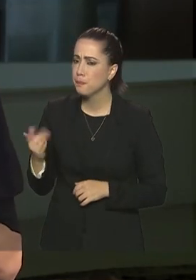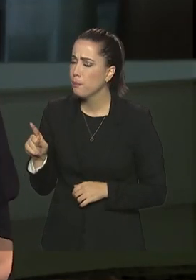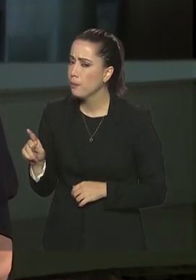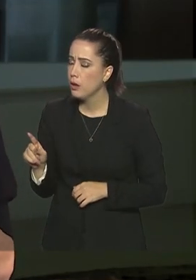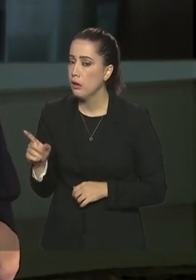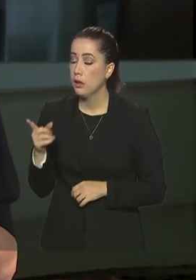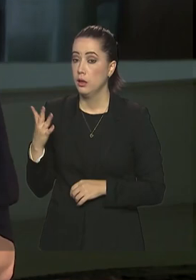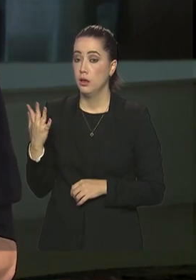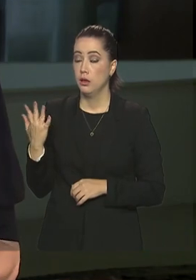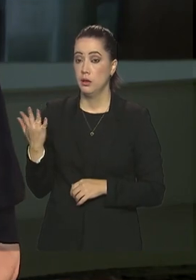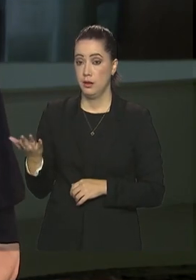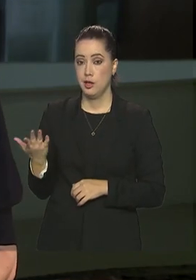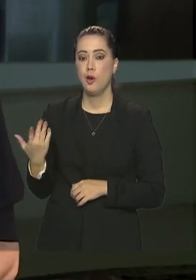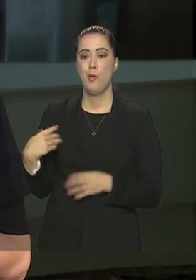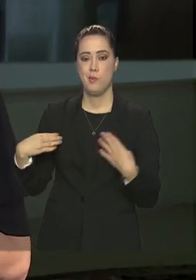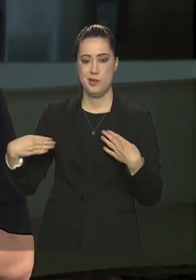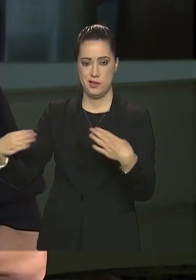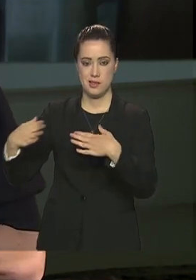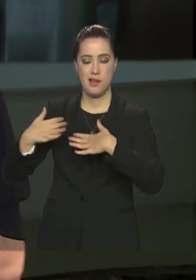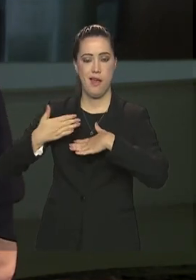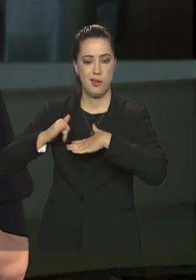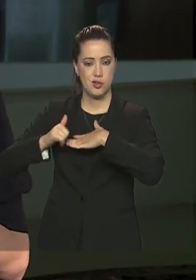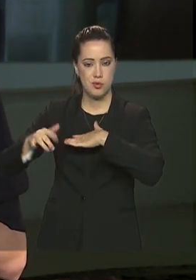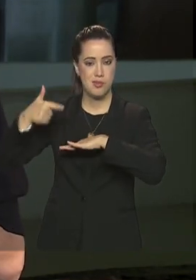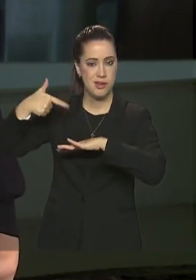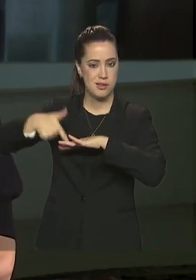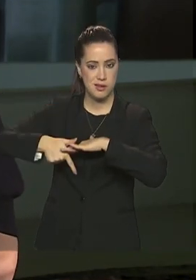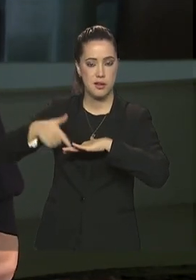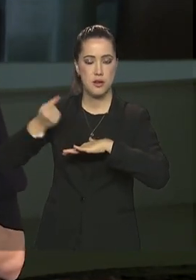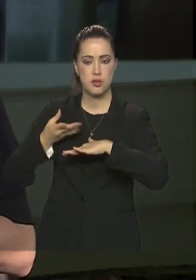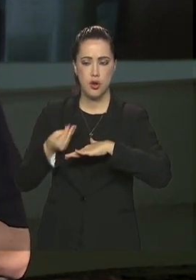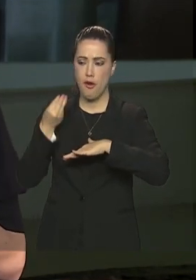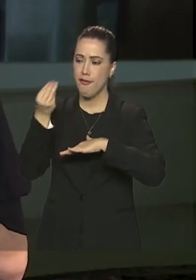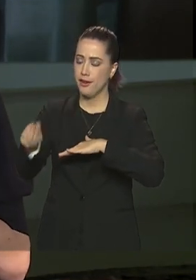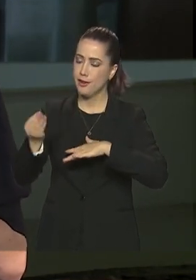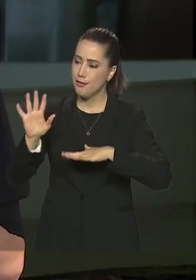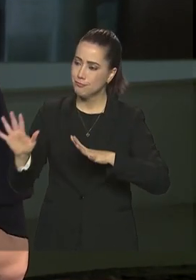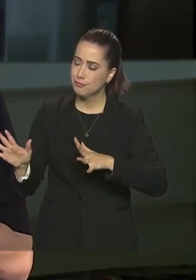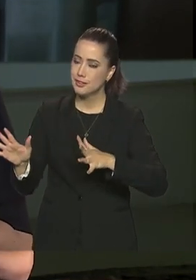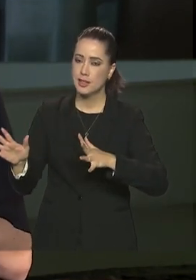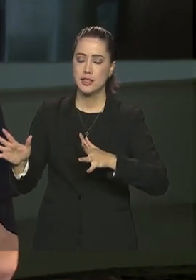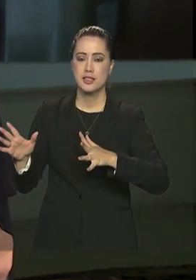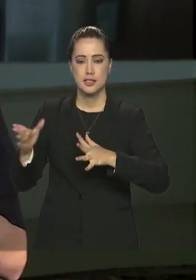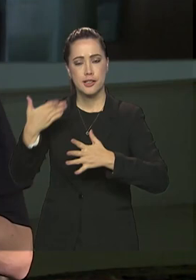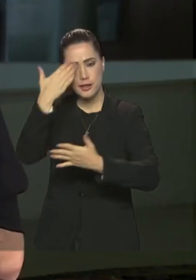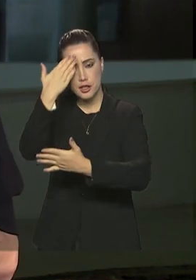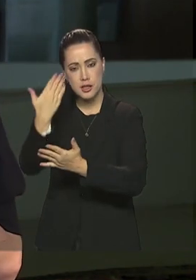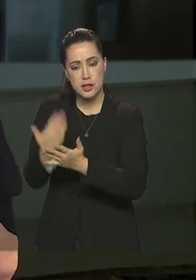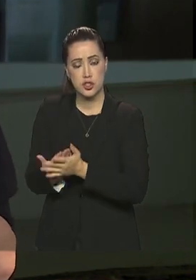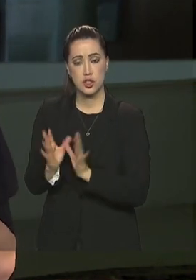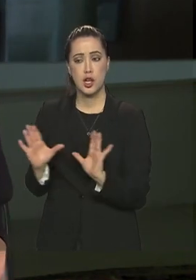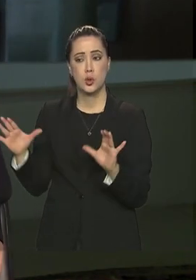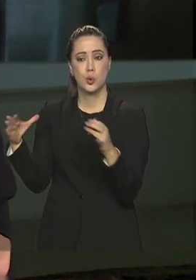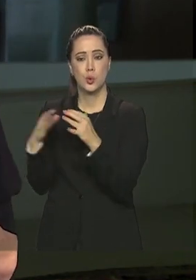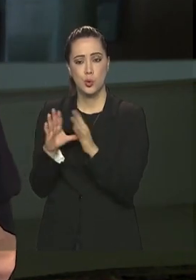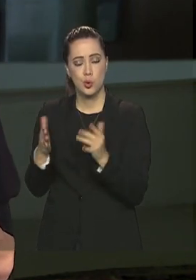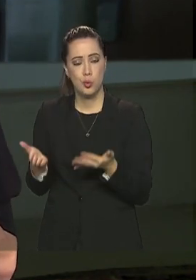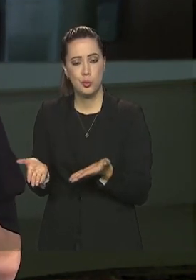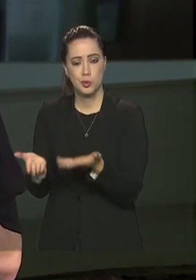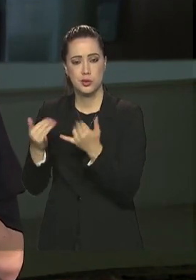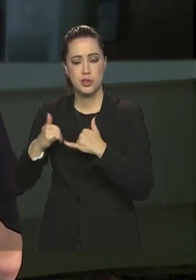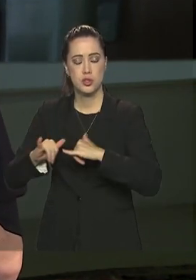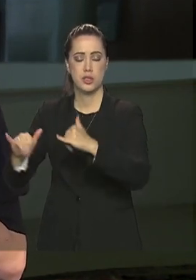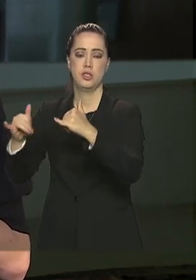levado uma mensagem de otimismo com relação ao desenvolvimento de ações, né, para os setores energéticos nesse